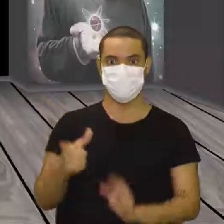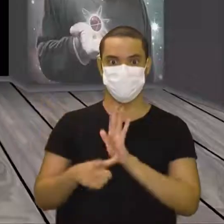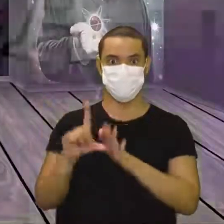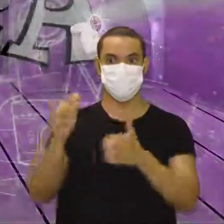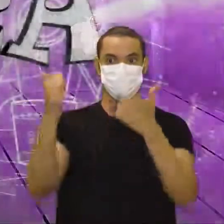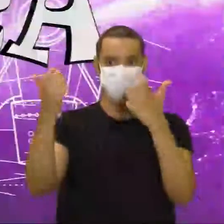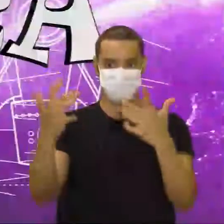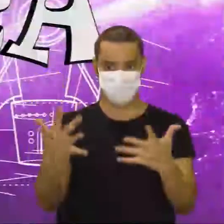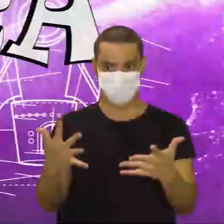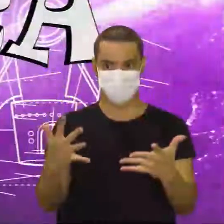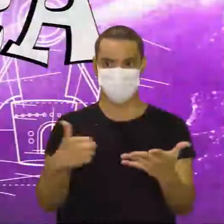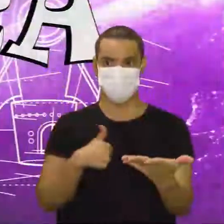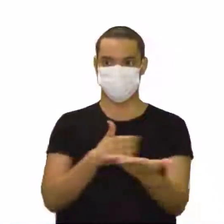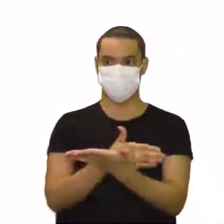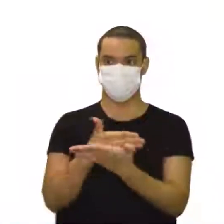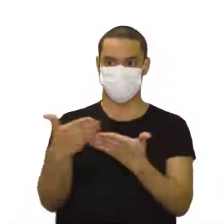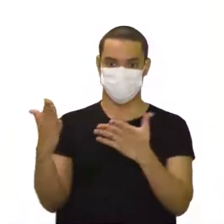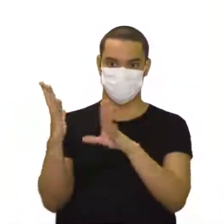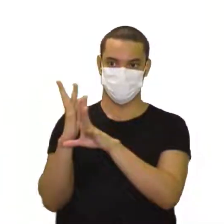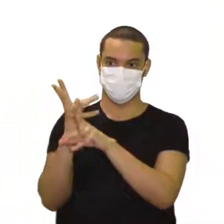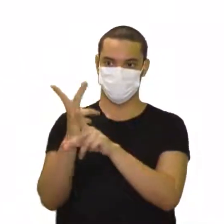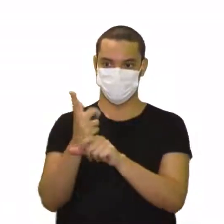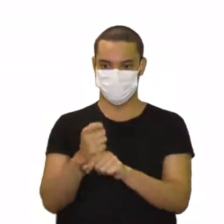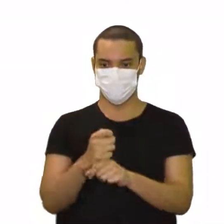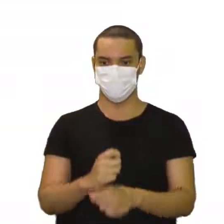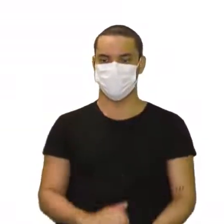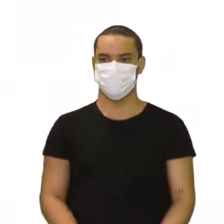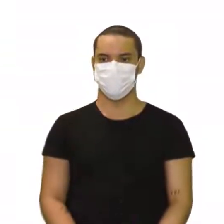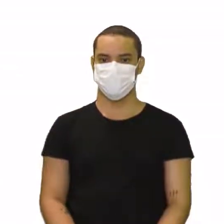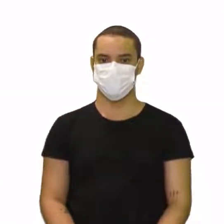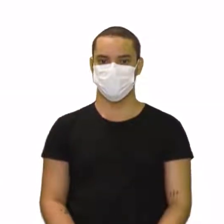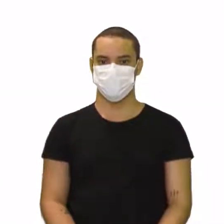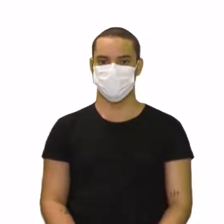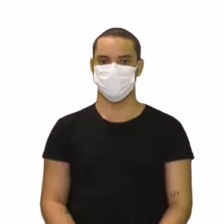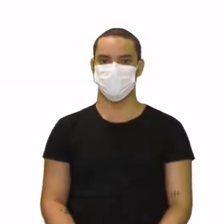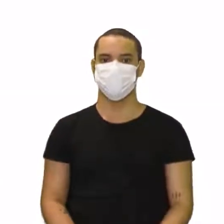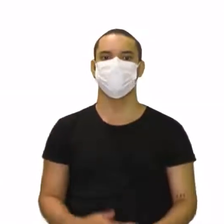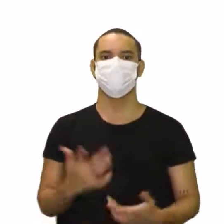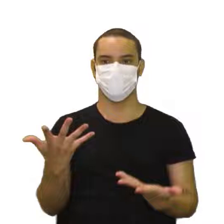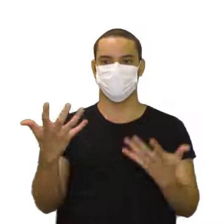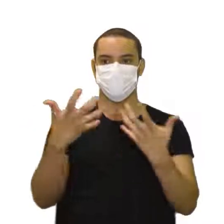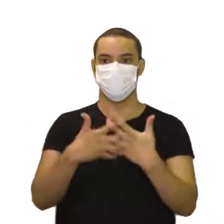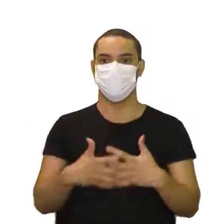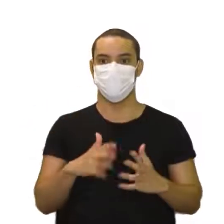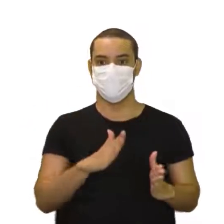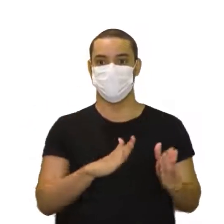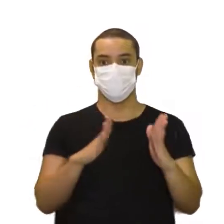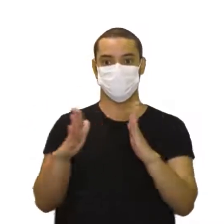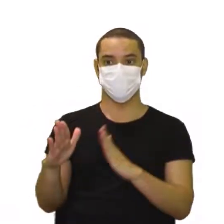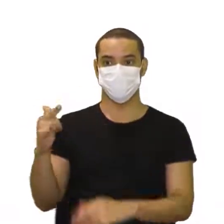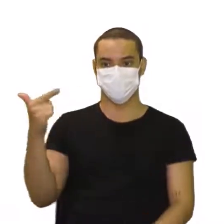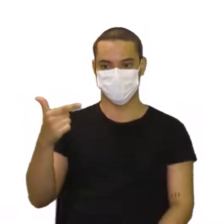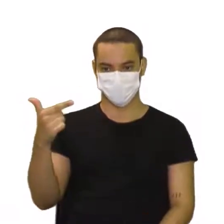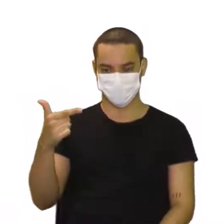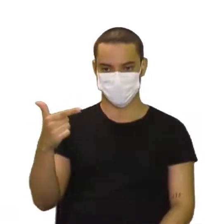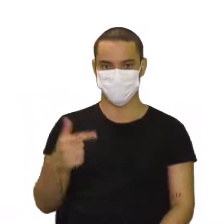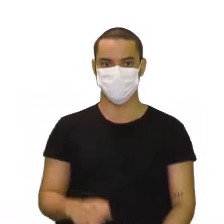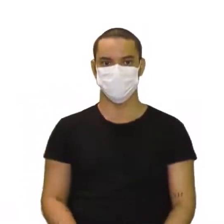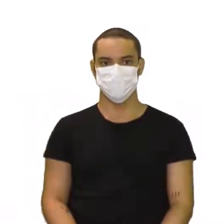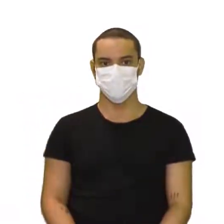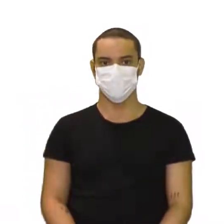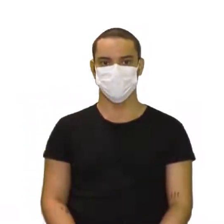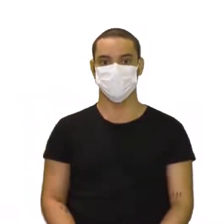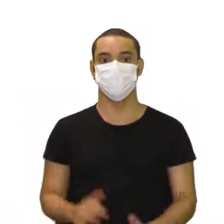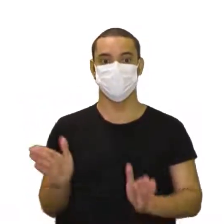lá? Então, começando nossa revisão da aula 47, Mecânica Quântica, parte 2. Bom, a